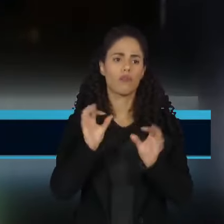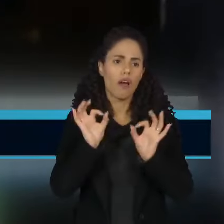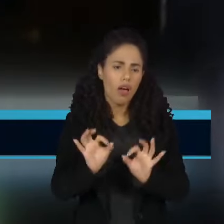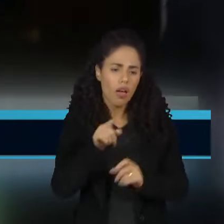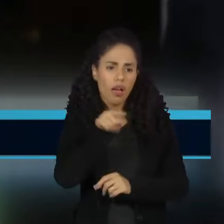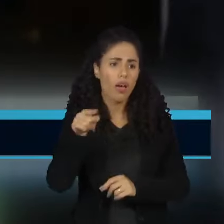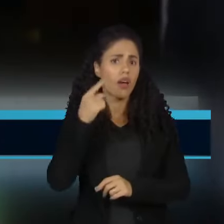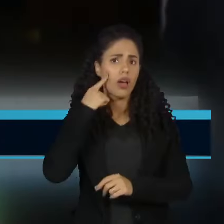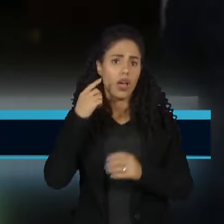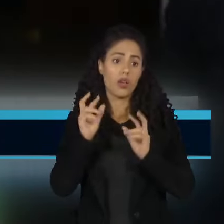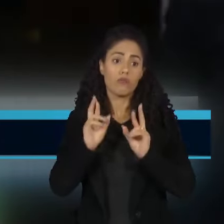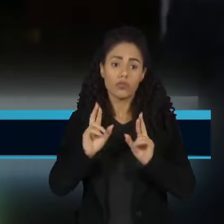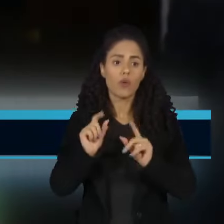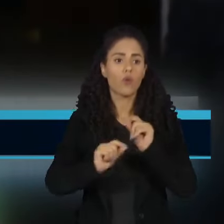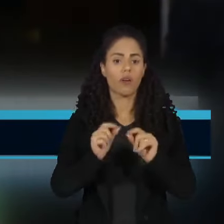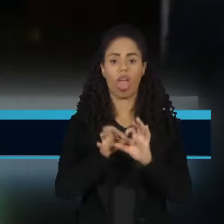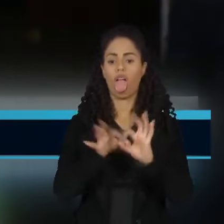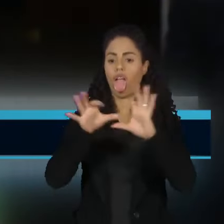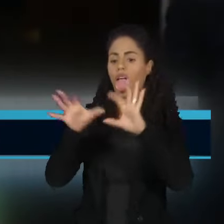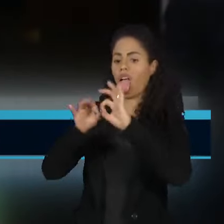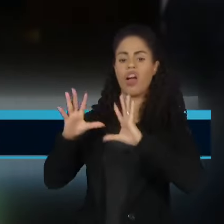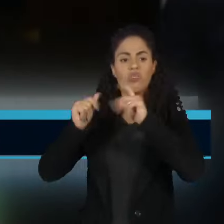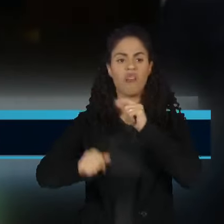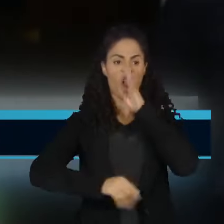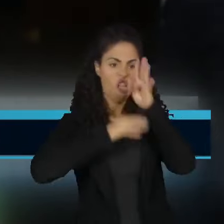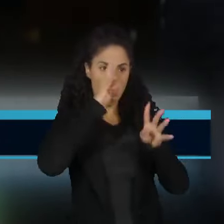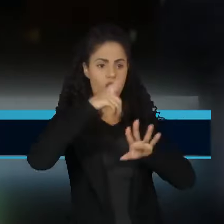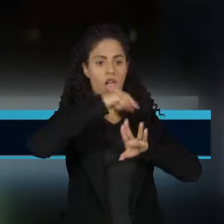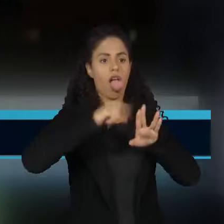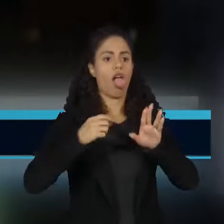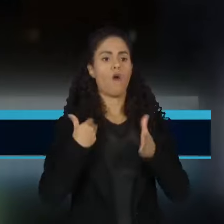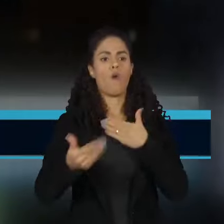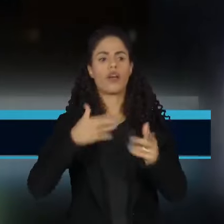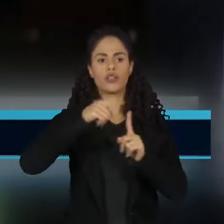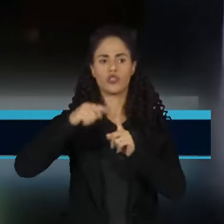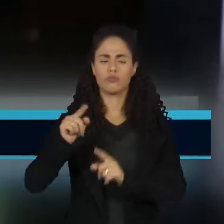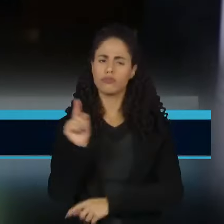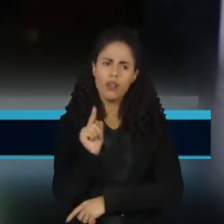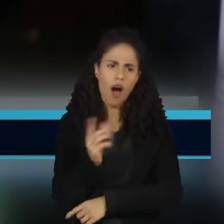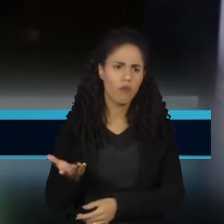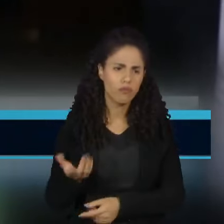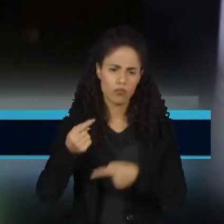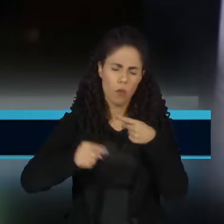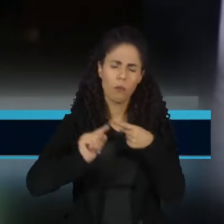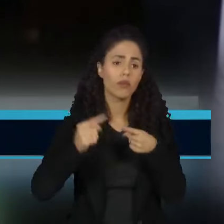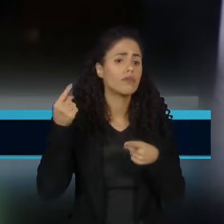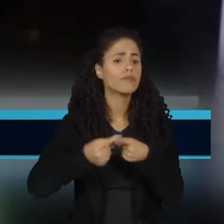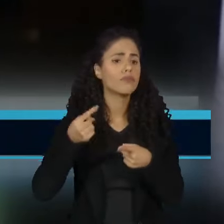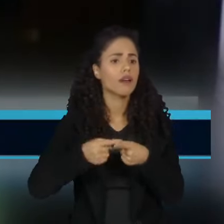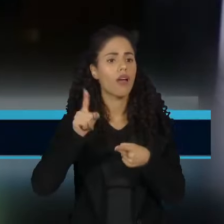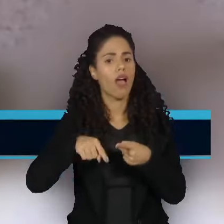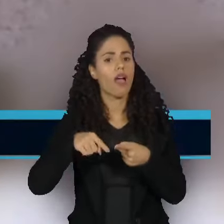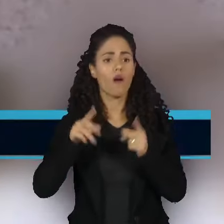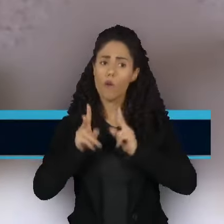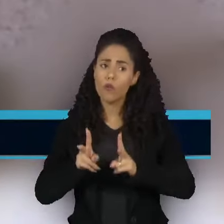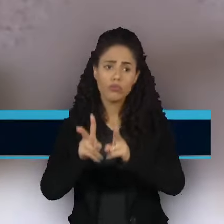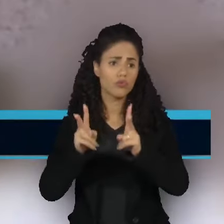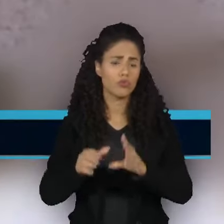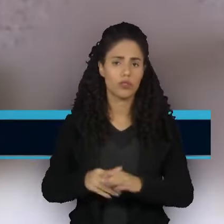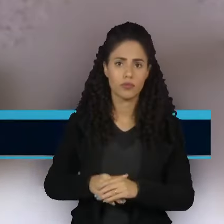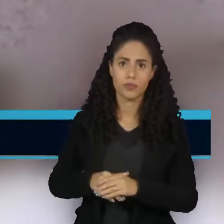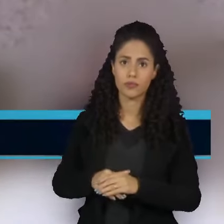fato, eu espero, um libera geral em relação à maconha ou qualquer tipo de droga, porque, de fato, continua a deficiência.